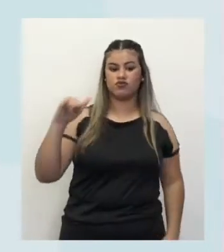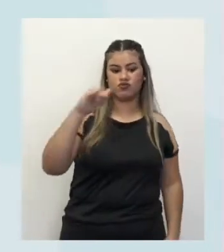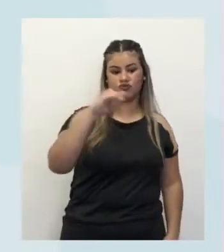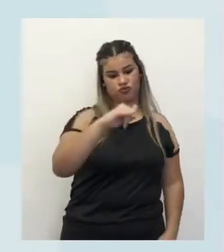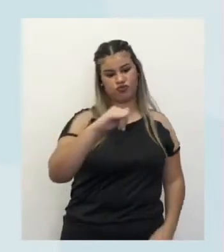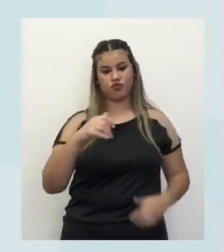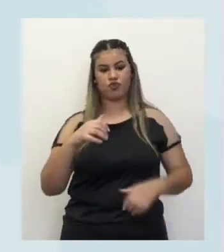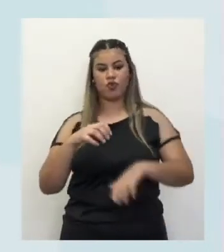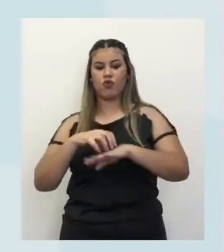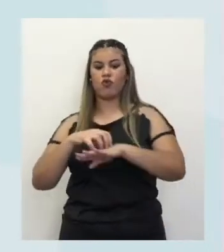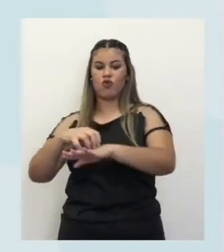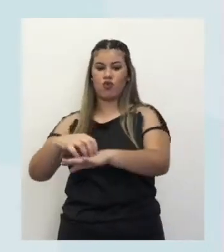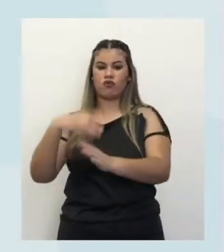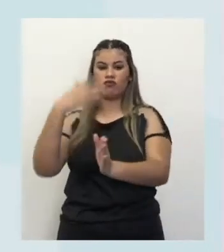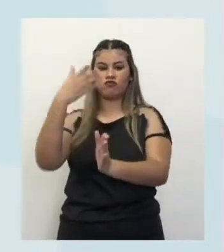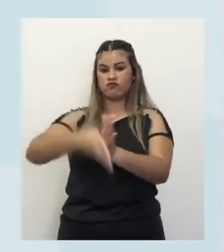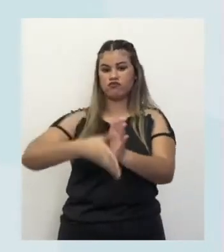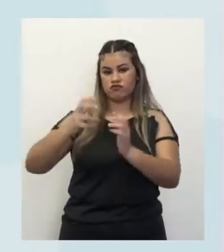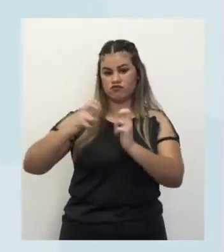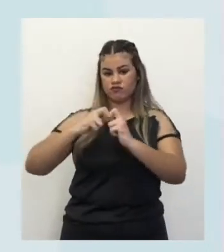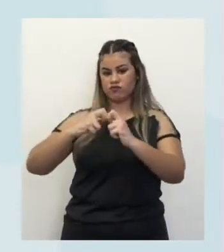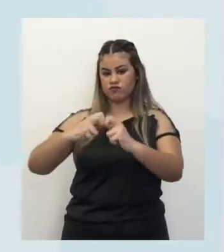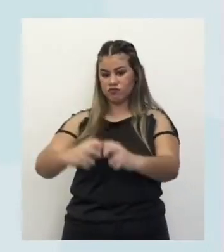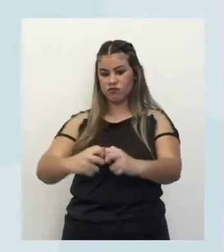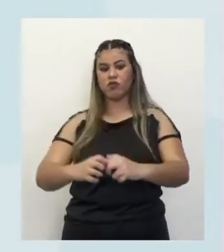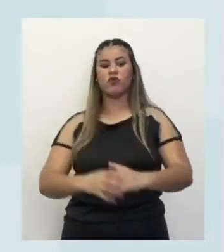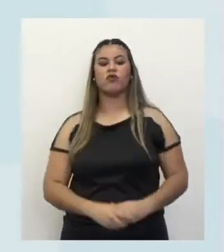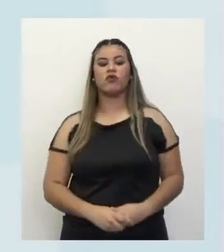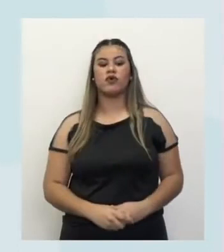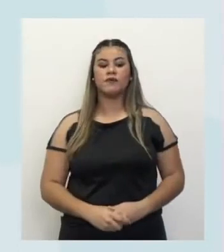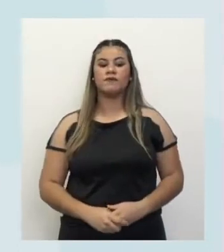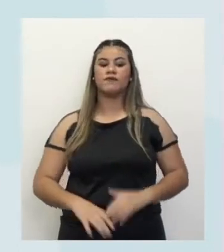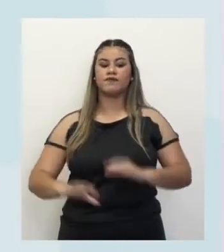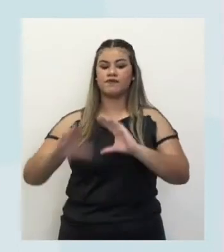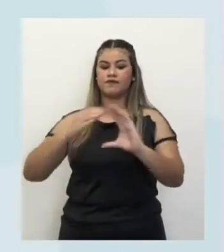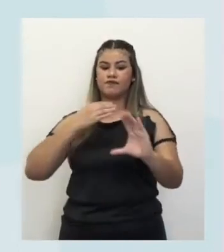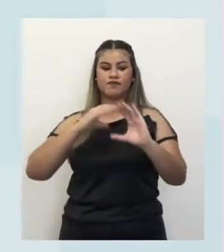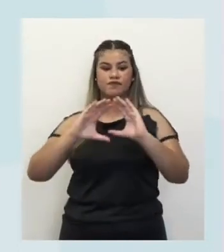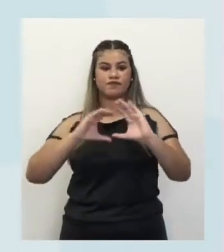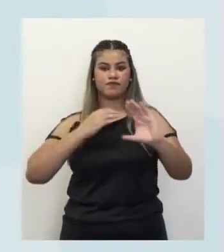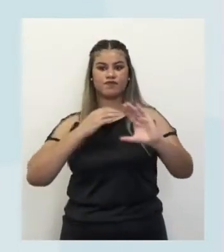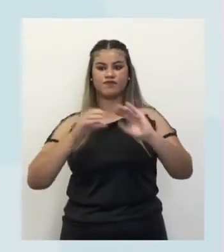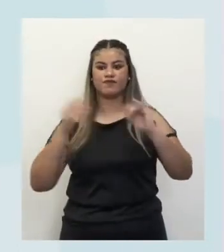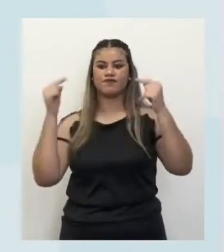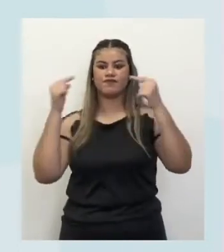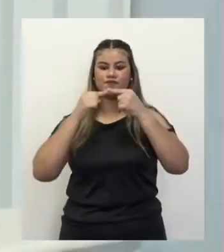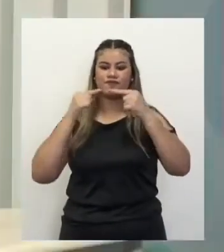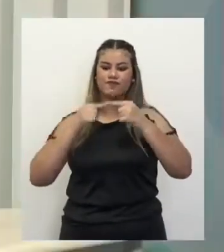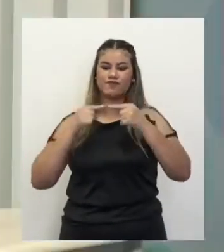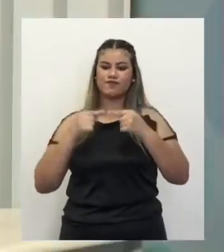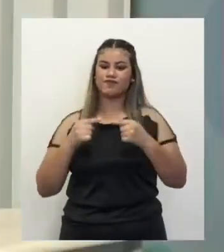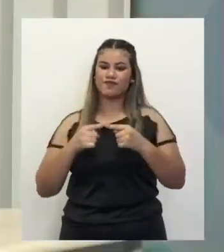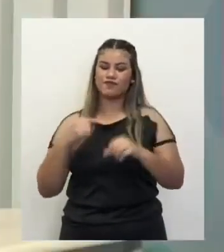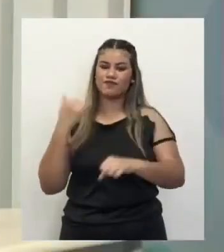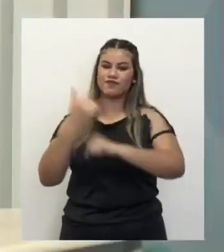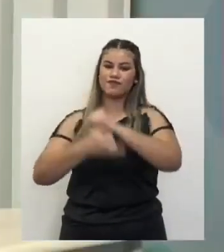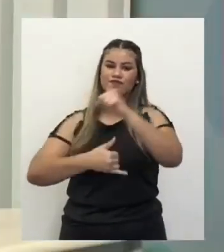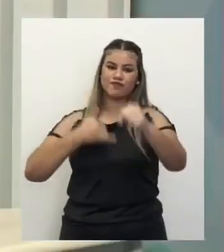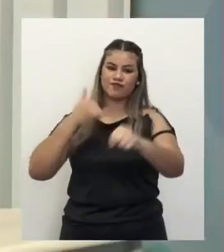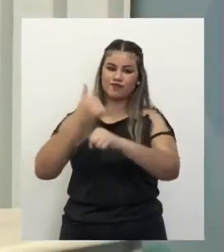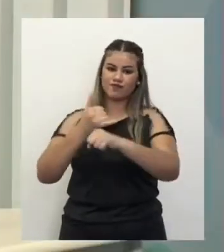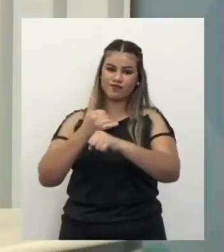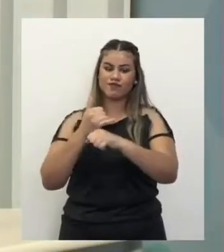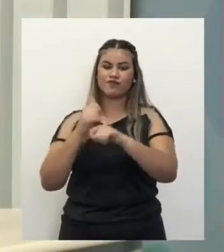aeroportos, ferrovias e o quanto também essa questão da rede de comunicação está ligada à questão da internet, a rede